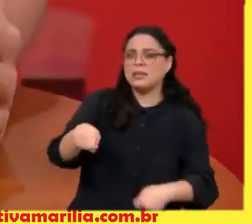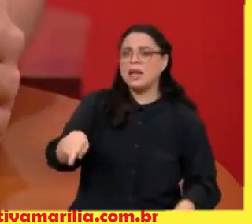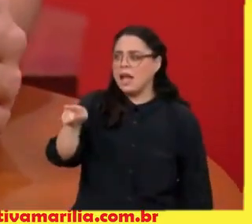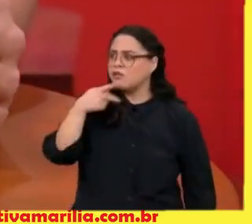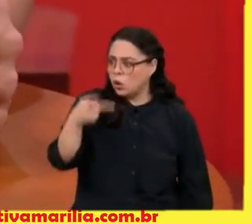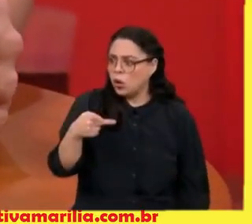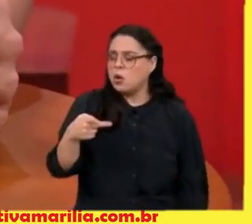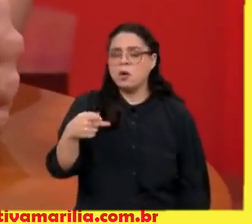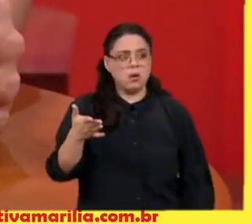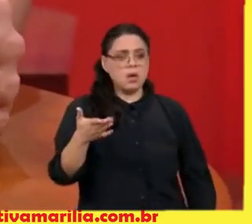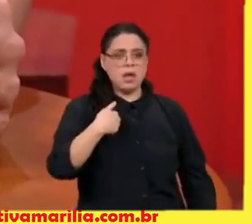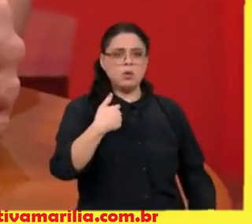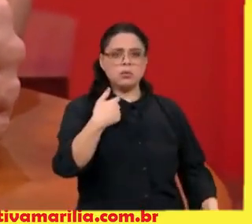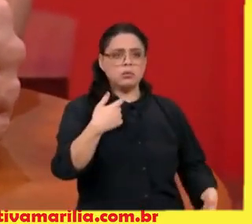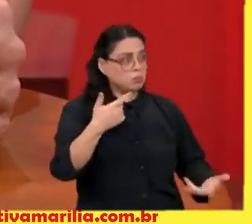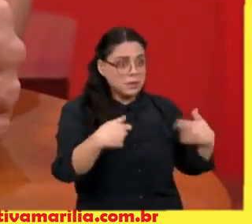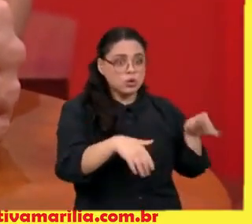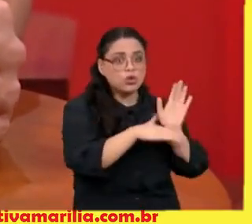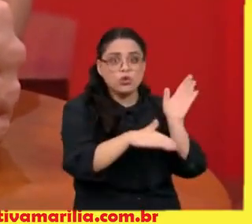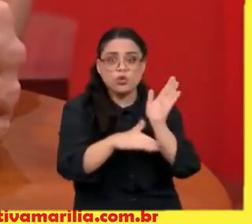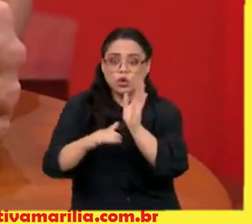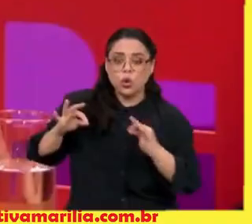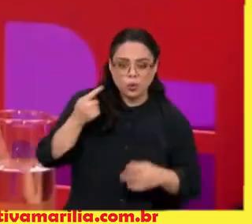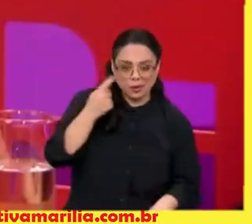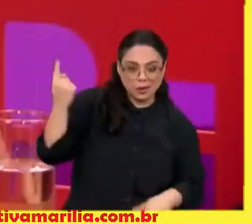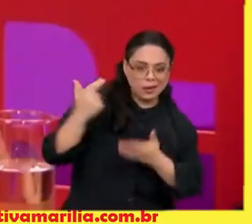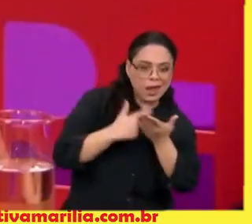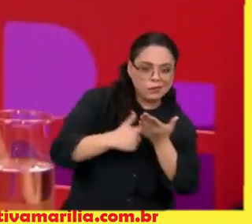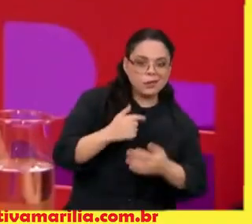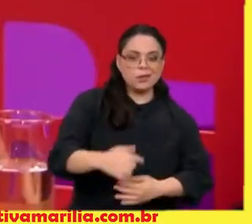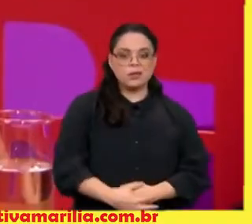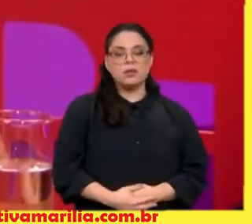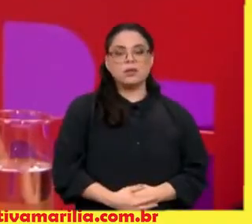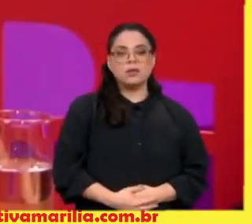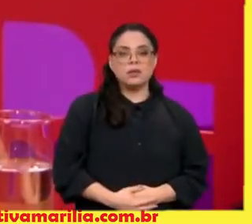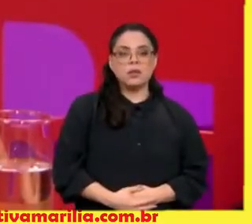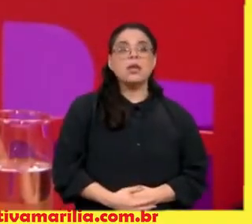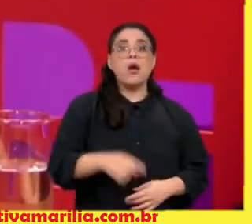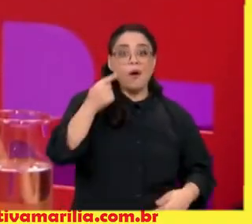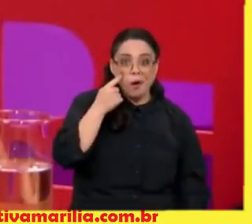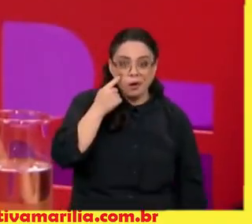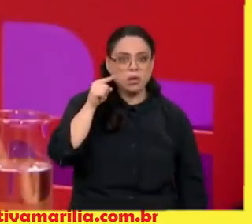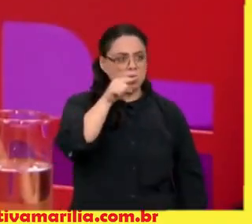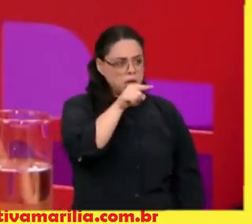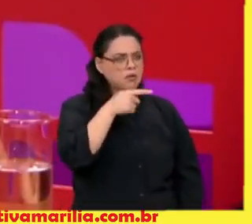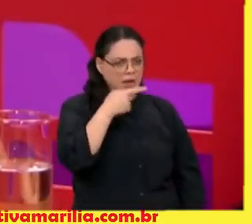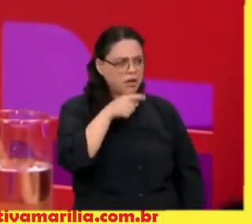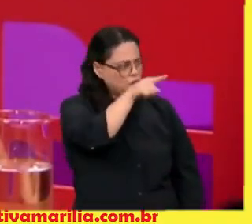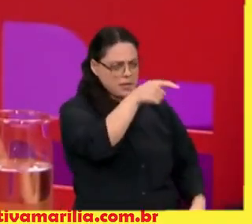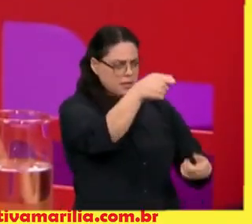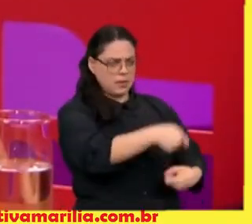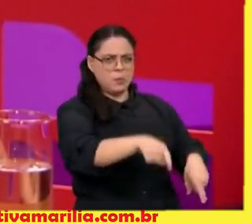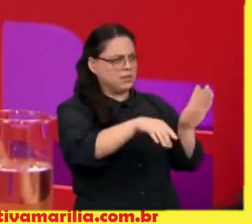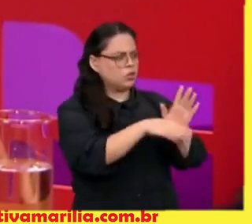preciso, dona. Preciso, doutora. Porque eu sou um homem. E tudo o que acontece com as outras pessoas, acontece comigo